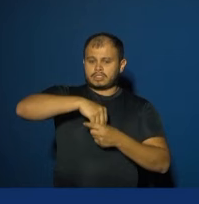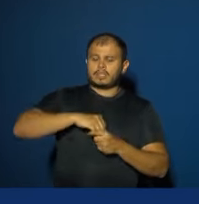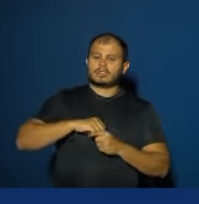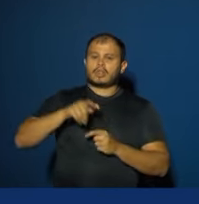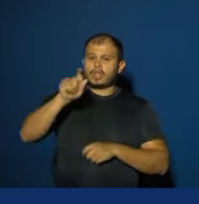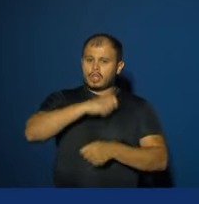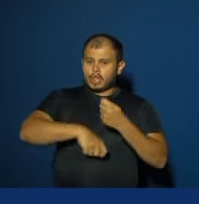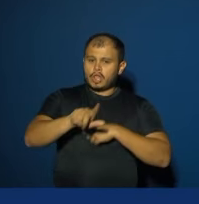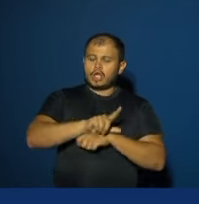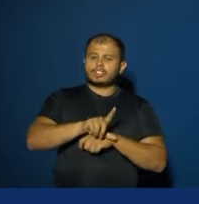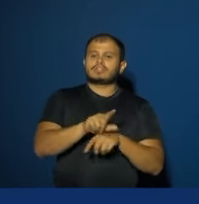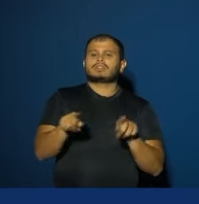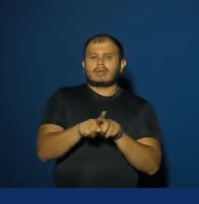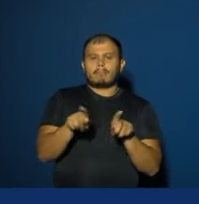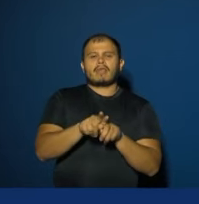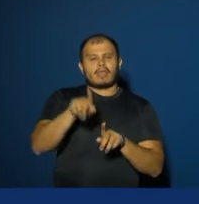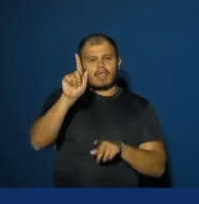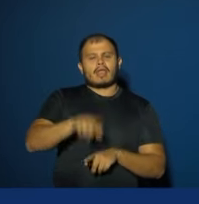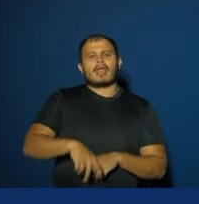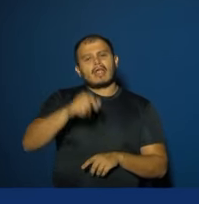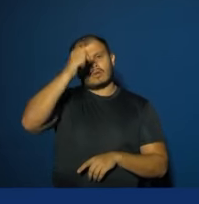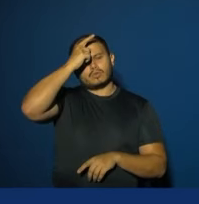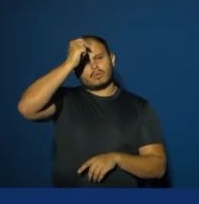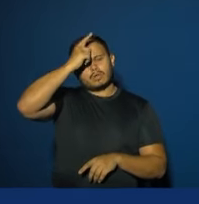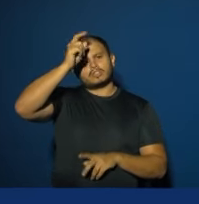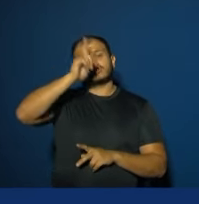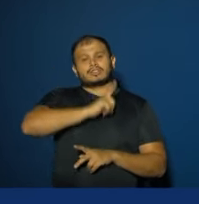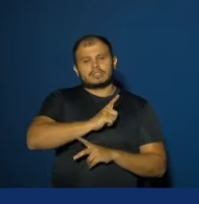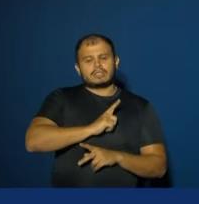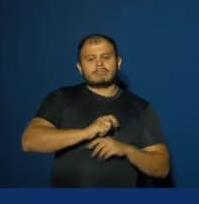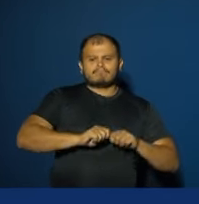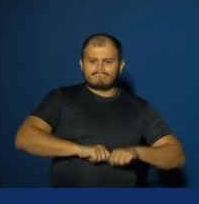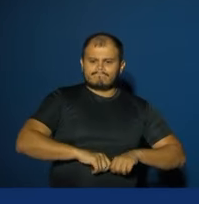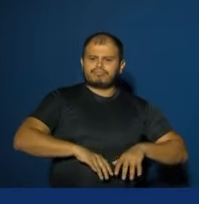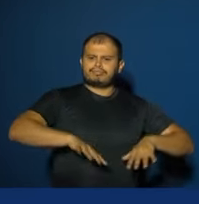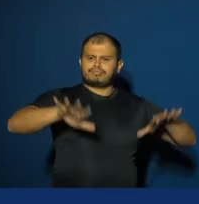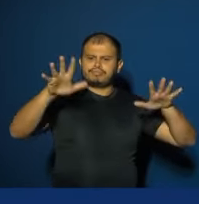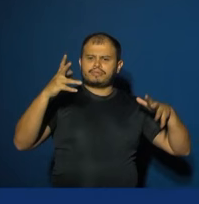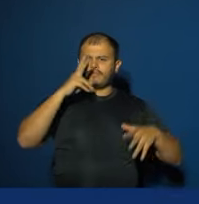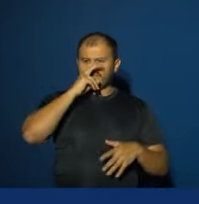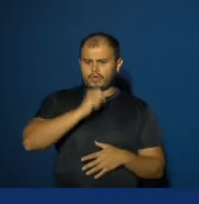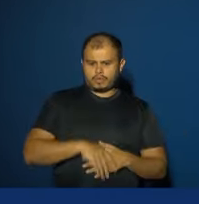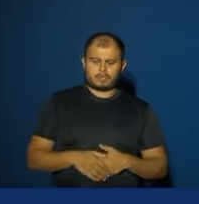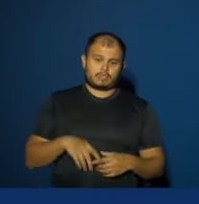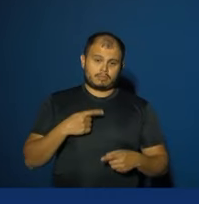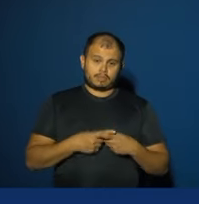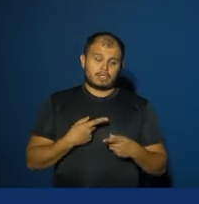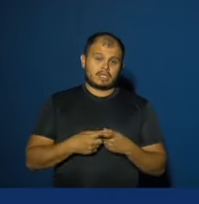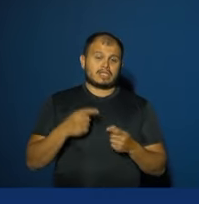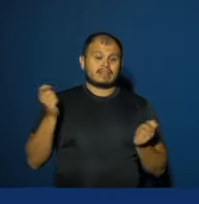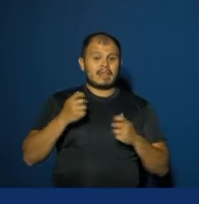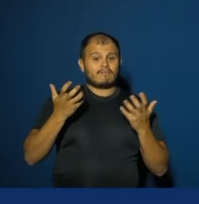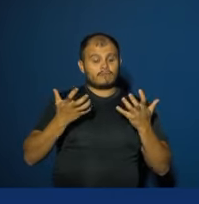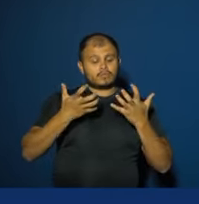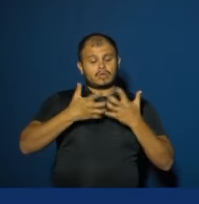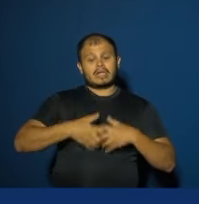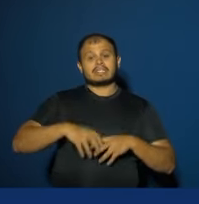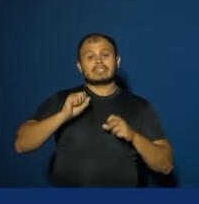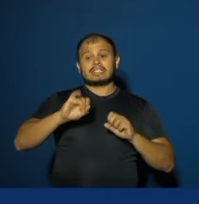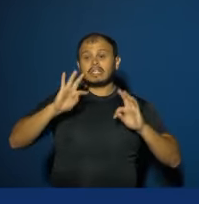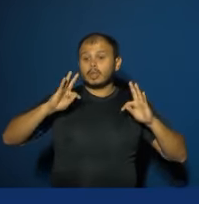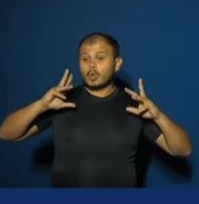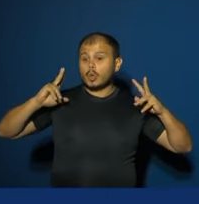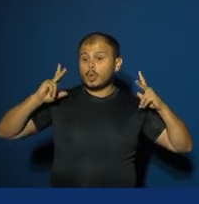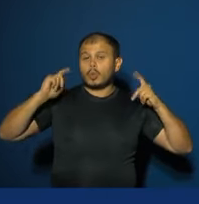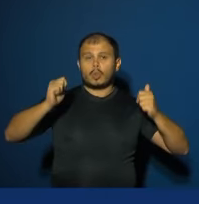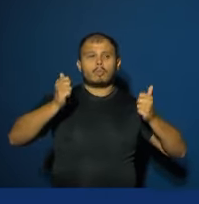isso é um outro valor cultural que a gente Tem trabalhado muito porque ecossistema só funciona se todos puderem se beneficiar dele